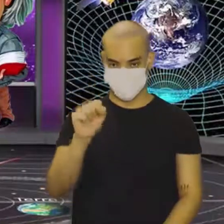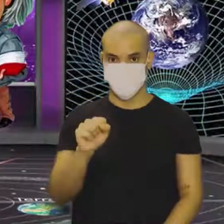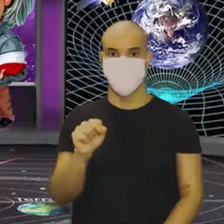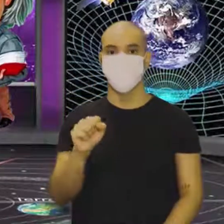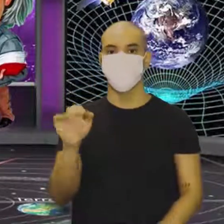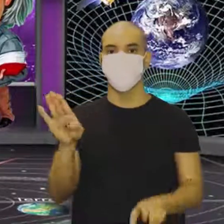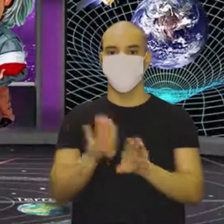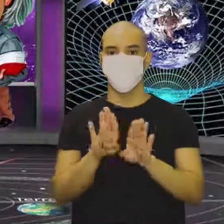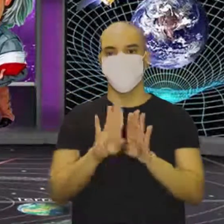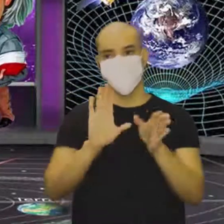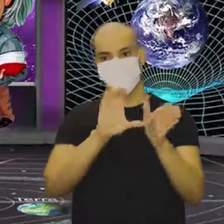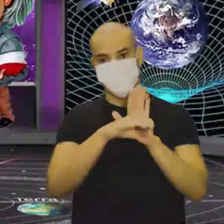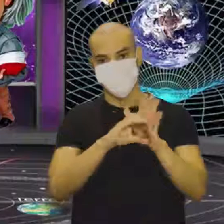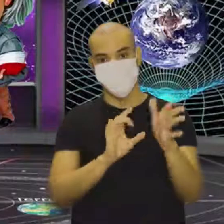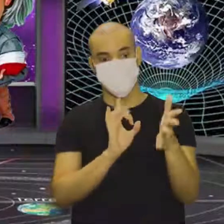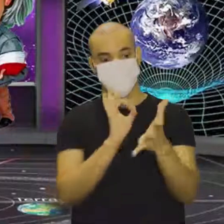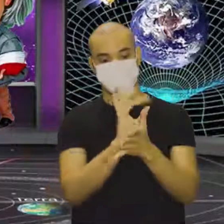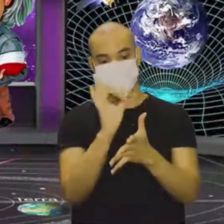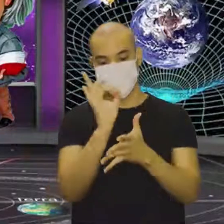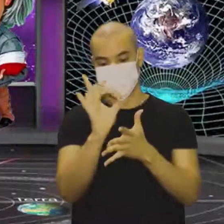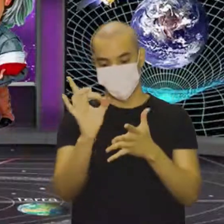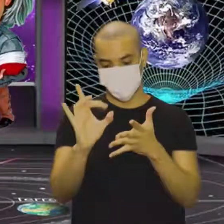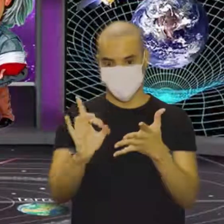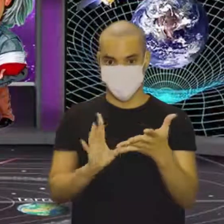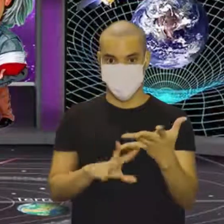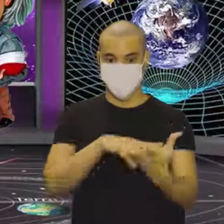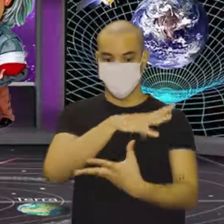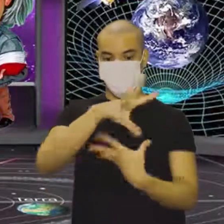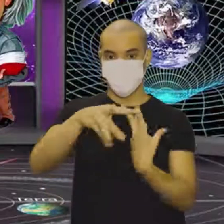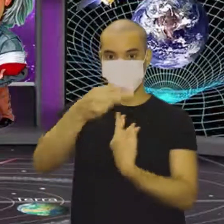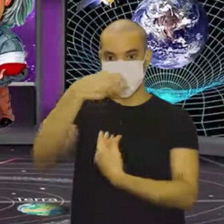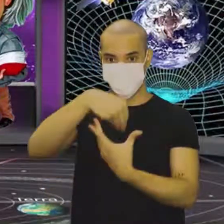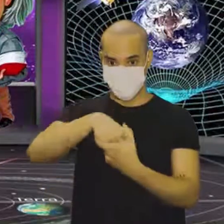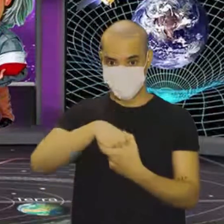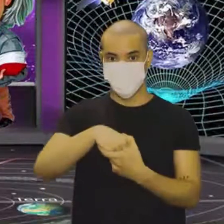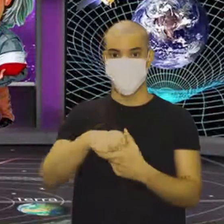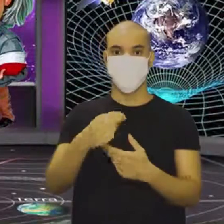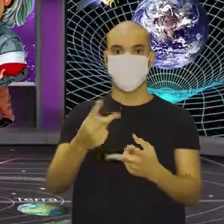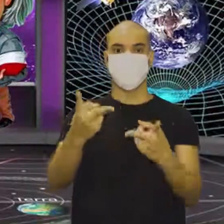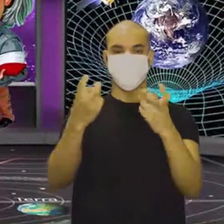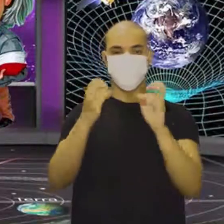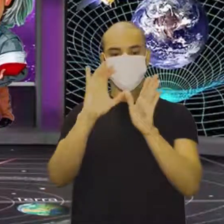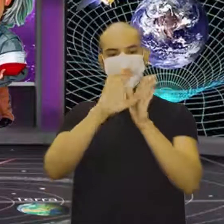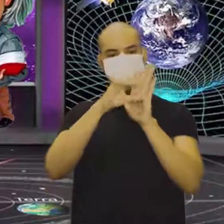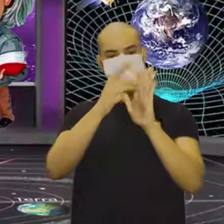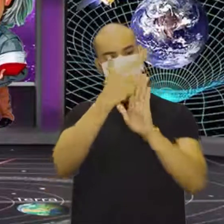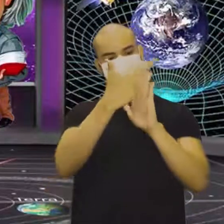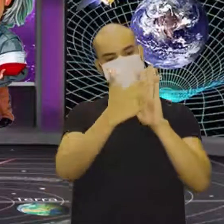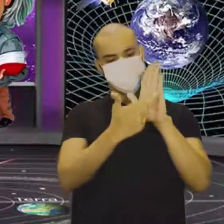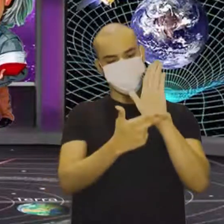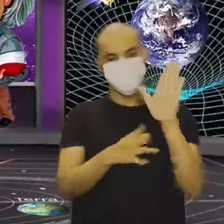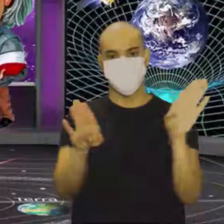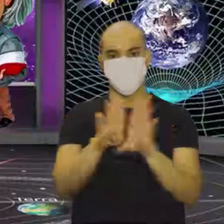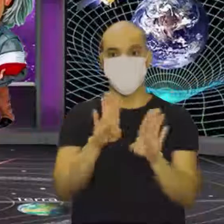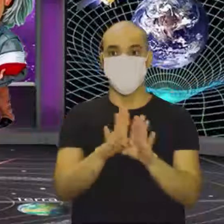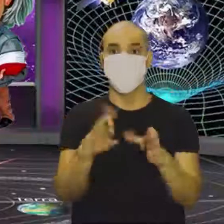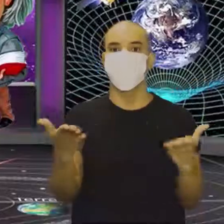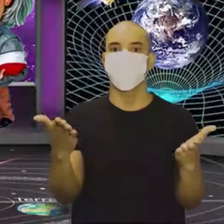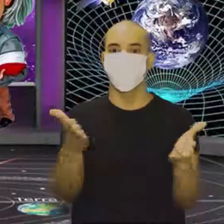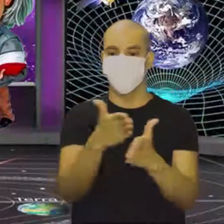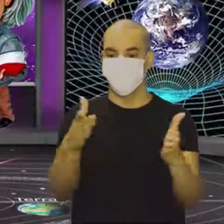o conceito. Em cada um desses componentes aí, nós vimos o que? O conceito, nós vimos as grandezas